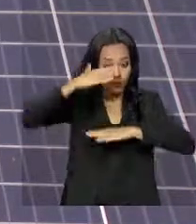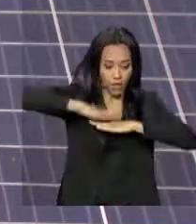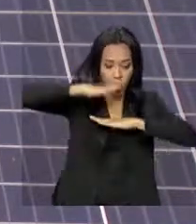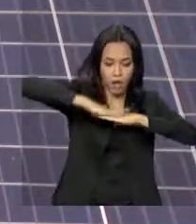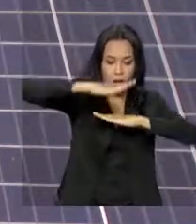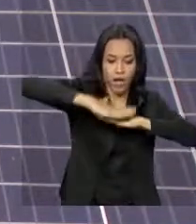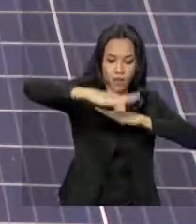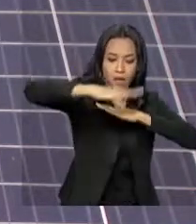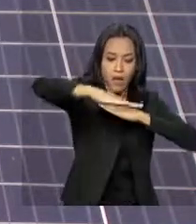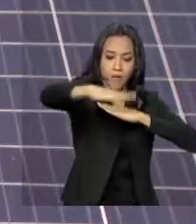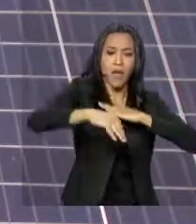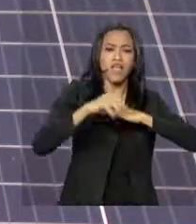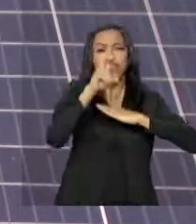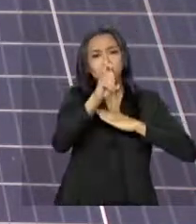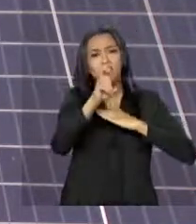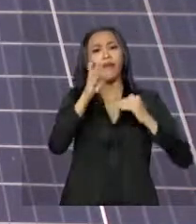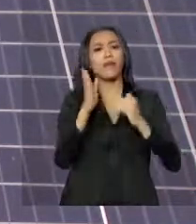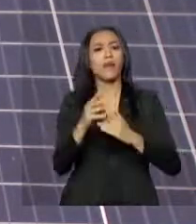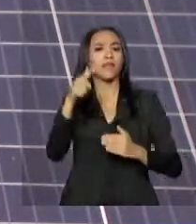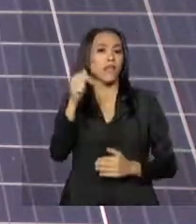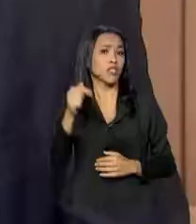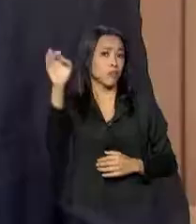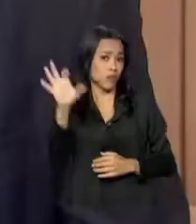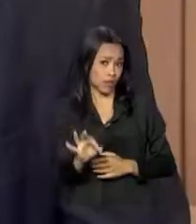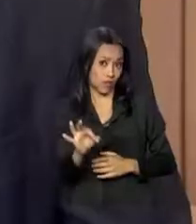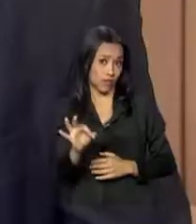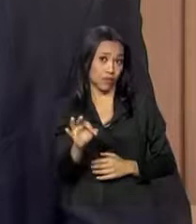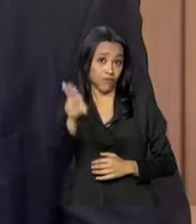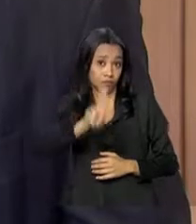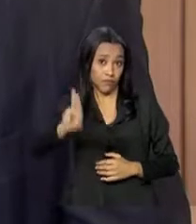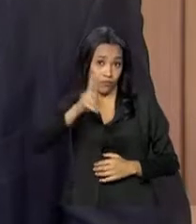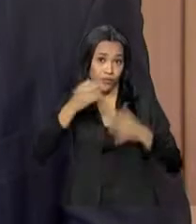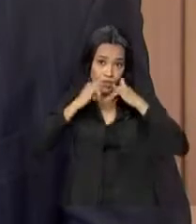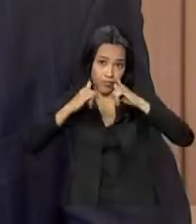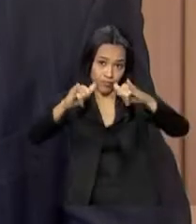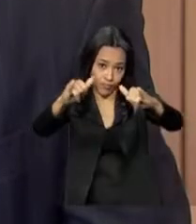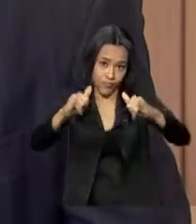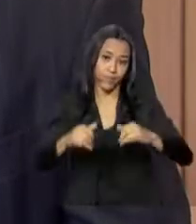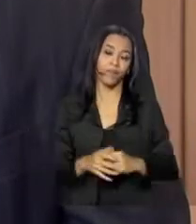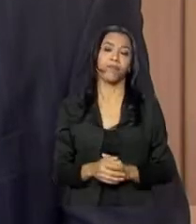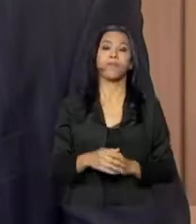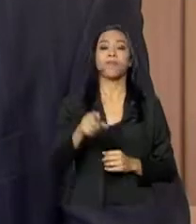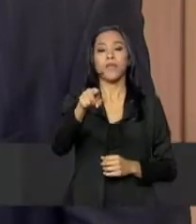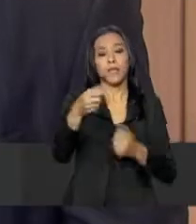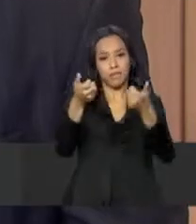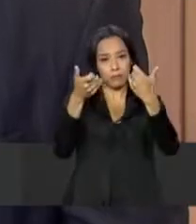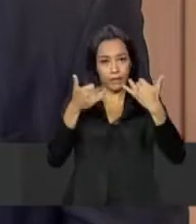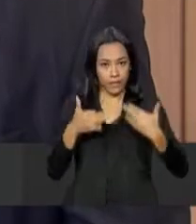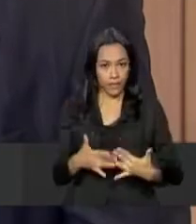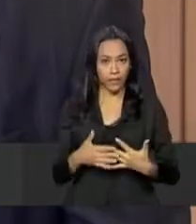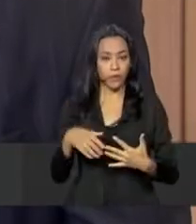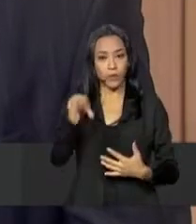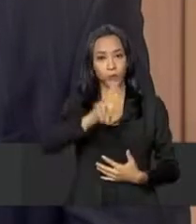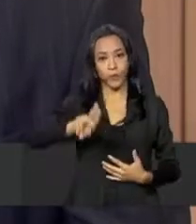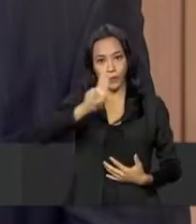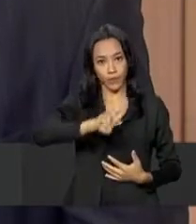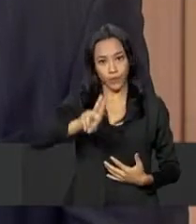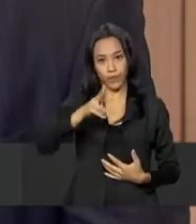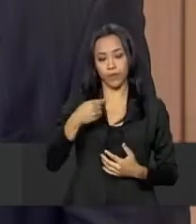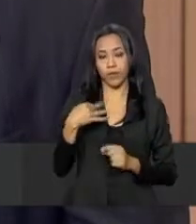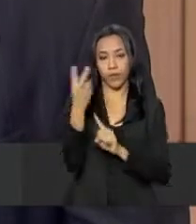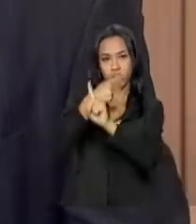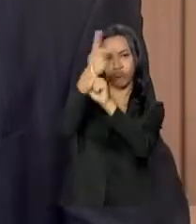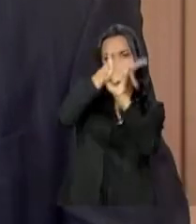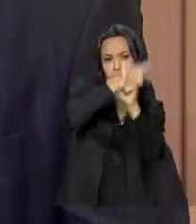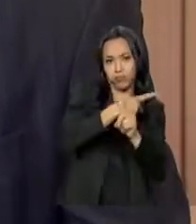de 5% a 7% do consumo de todo o prédio. A energia elétrica de fontes renováveis, por exemplo, a eólica